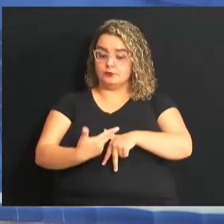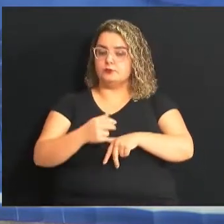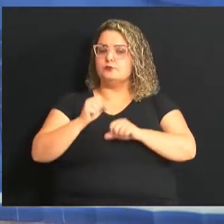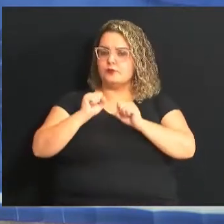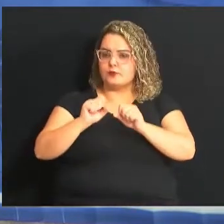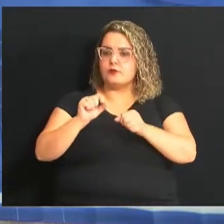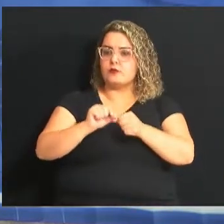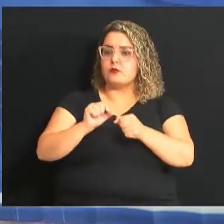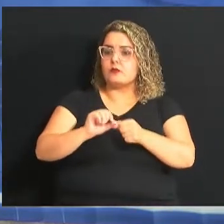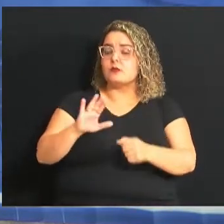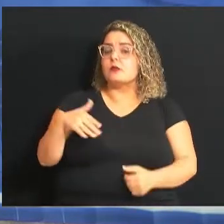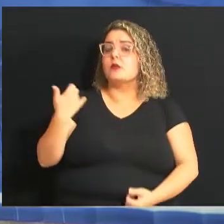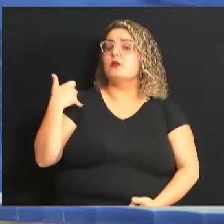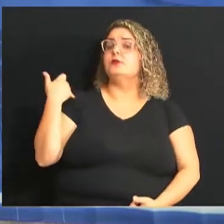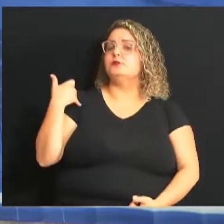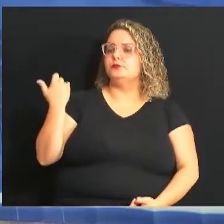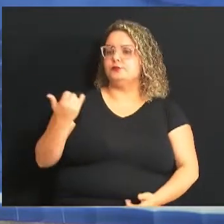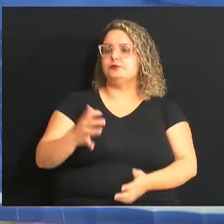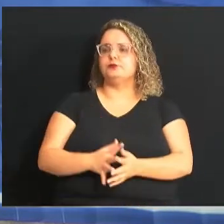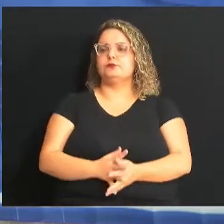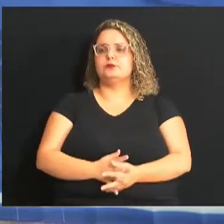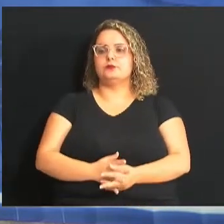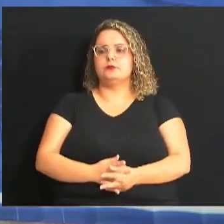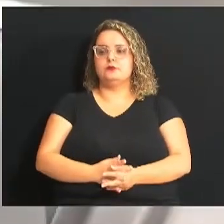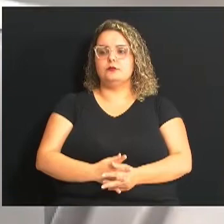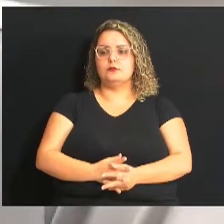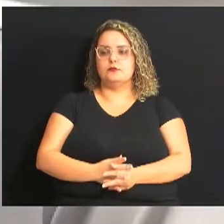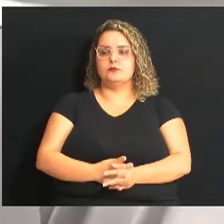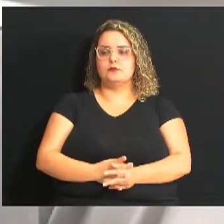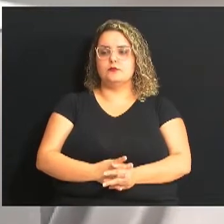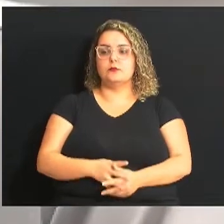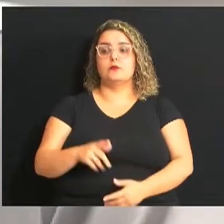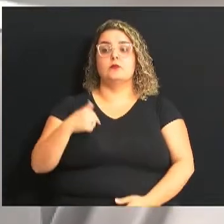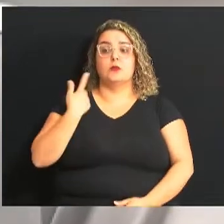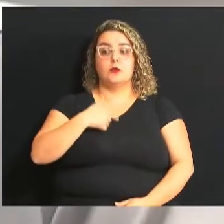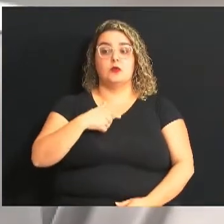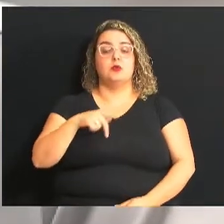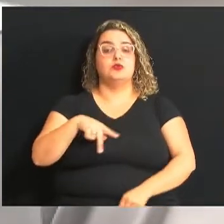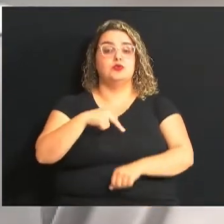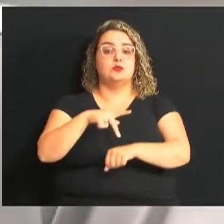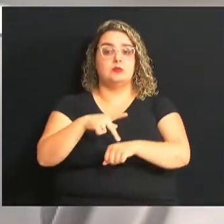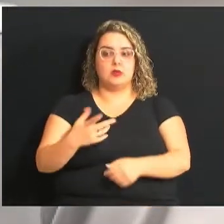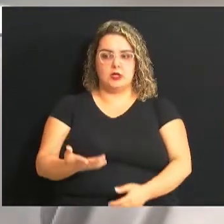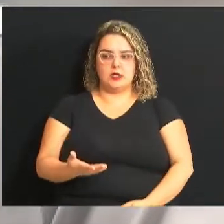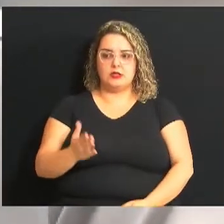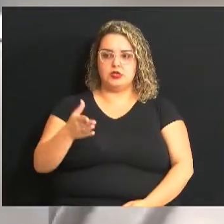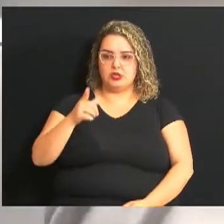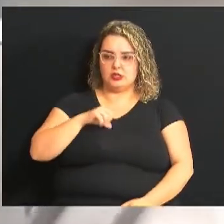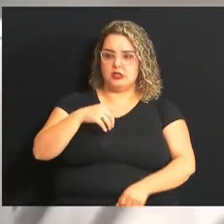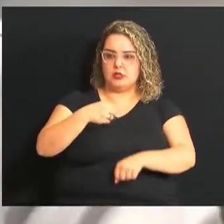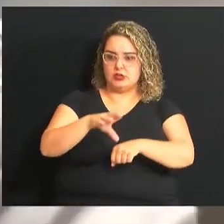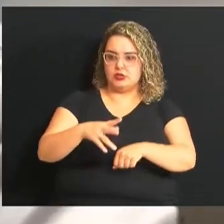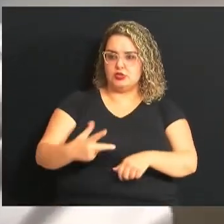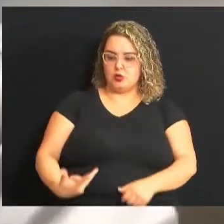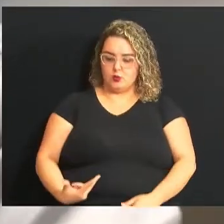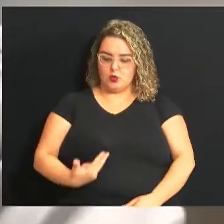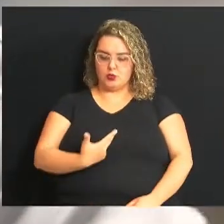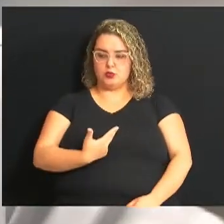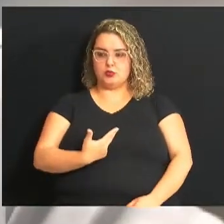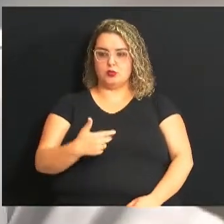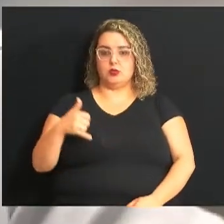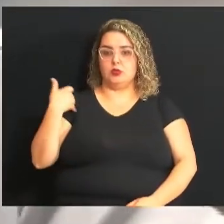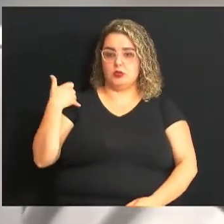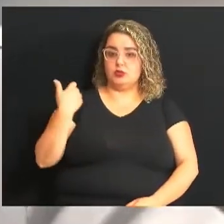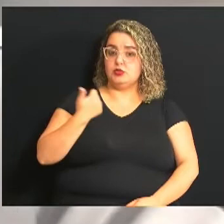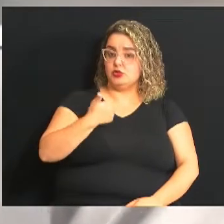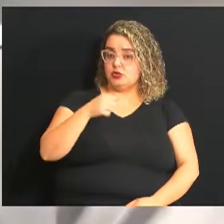de qual idade? No nosso país, você já tem indicação da cirurgia bariátrica a partir de 18